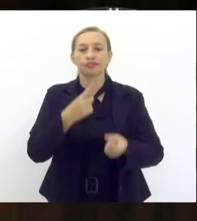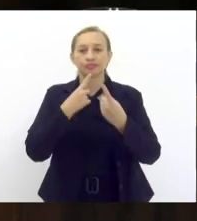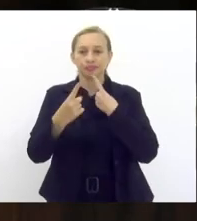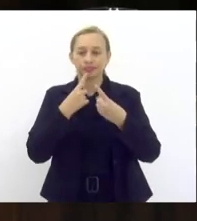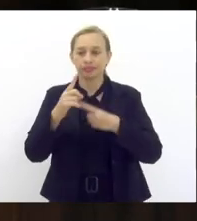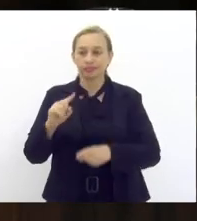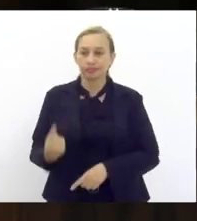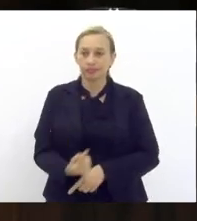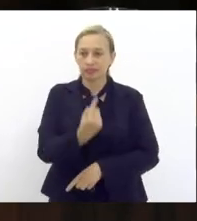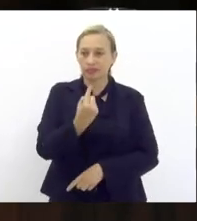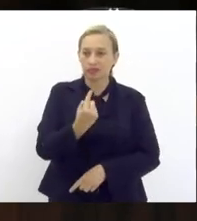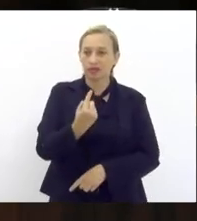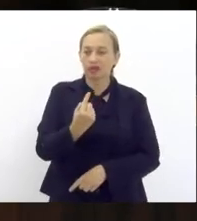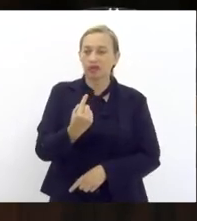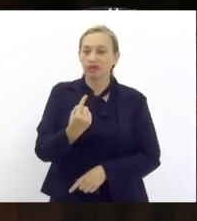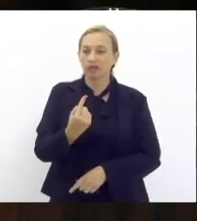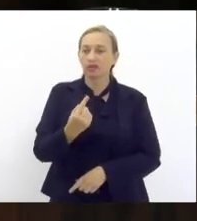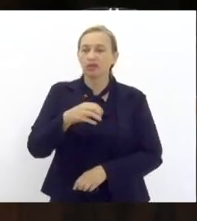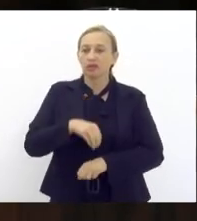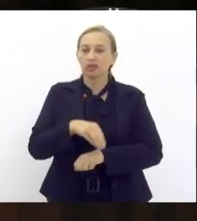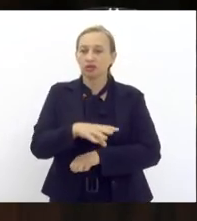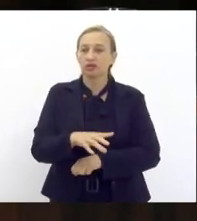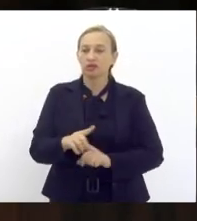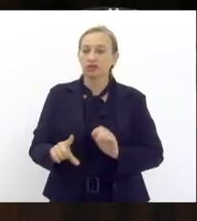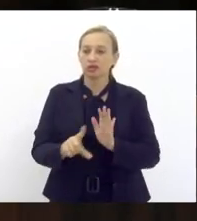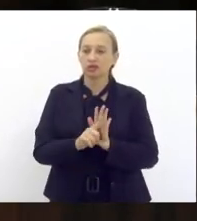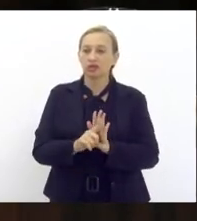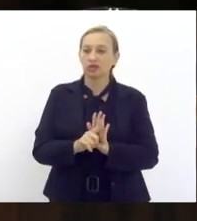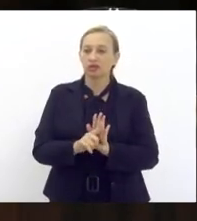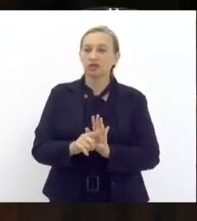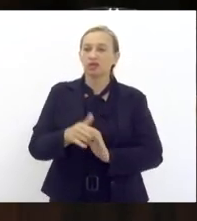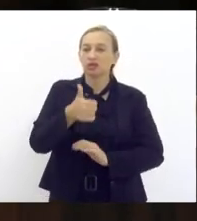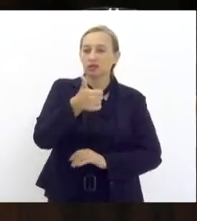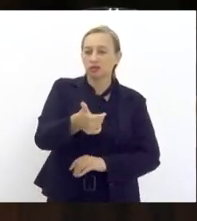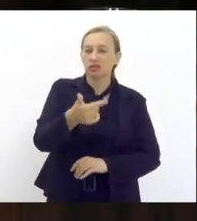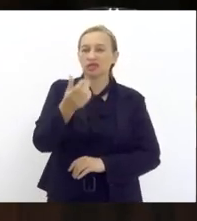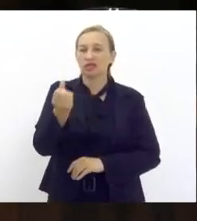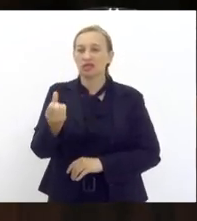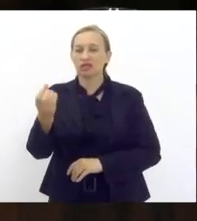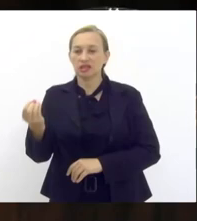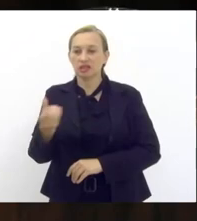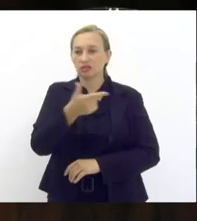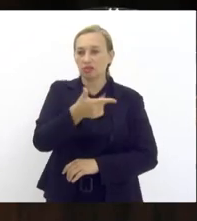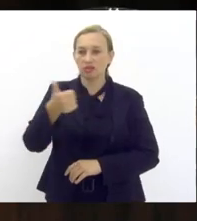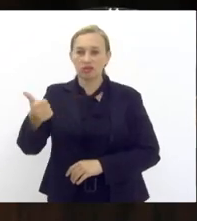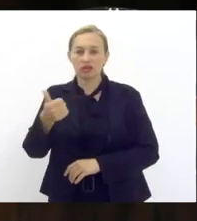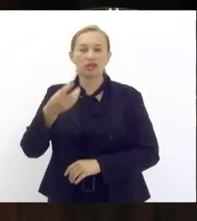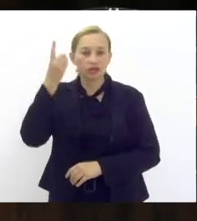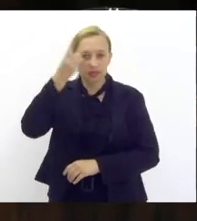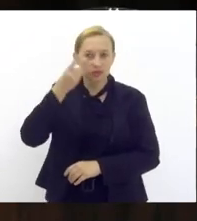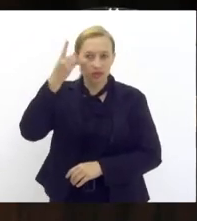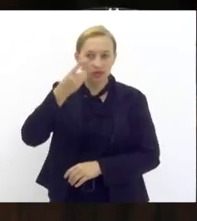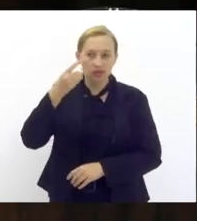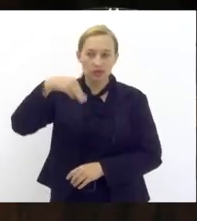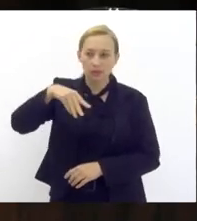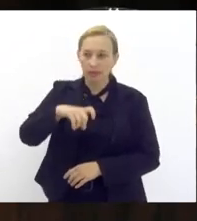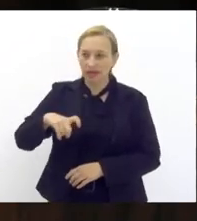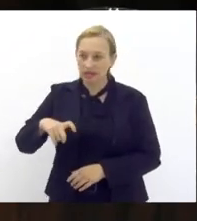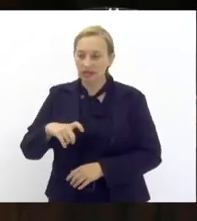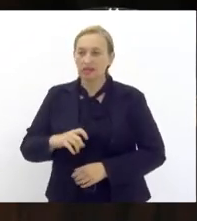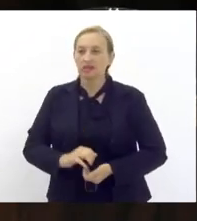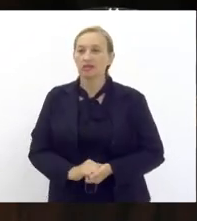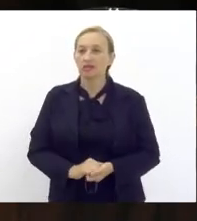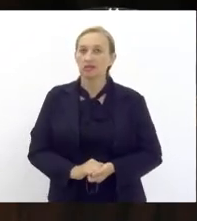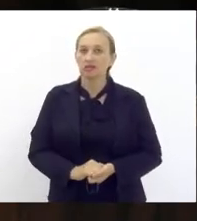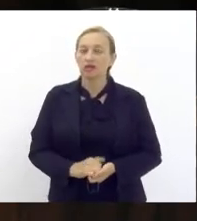discussão única, indicação legislativa número 260 de 2020, de autoria do deputado Max Lemos,